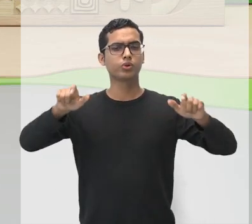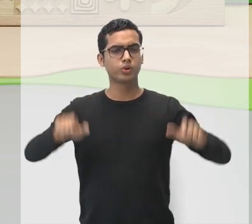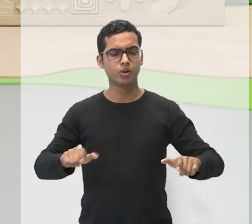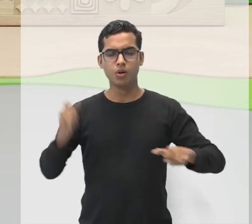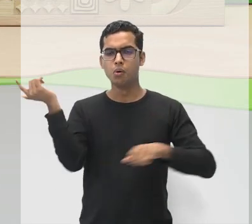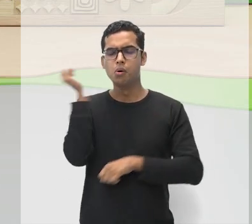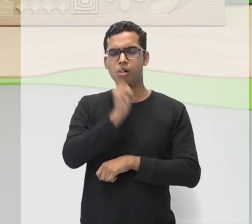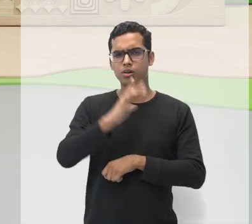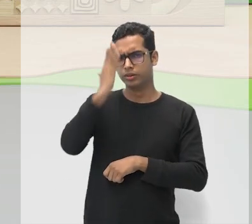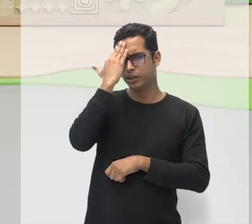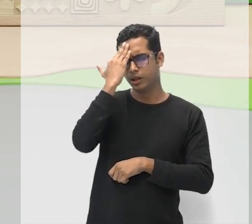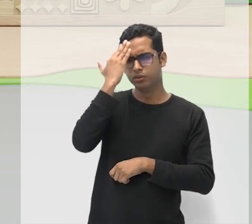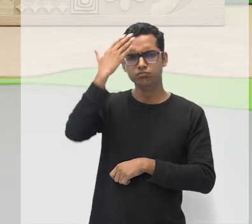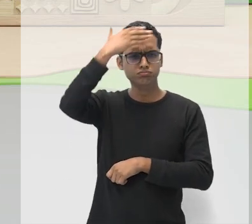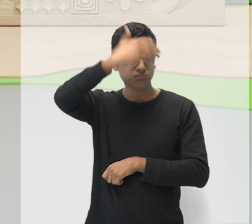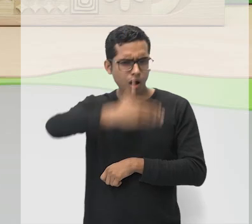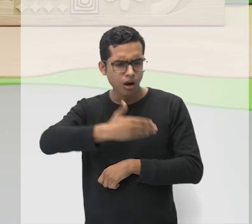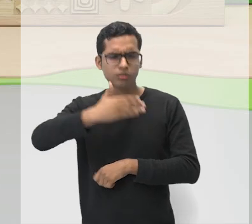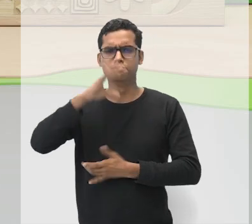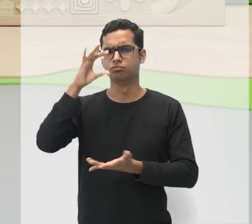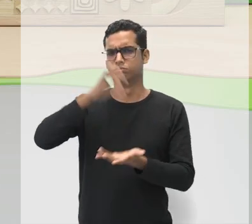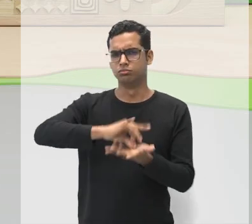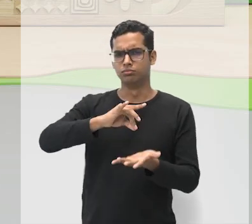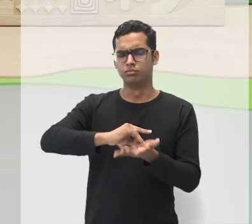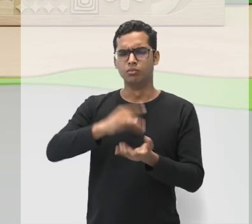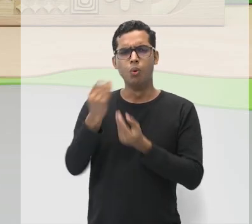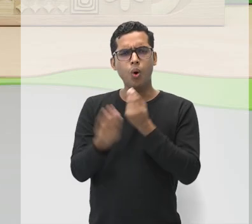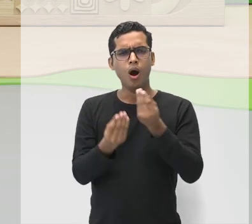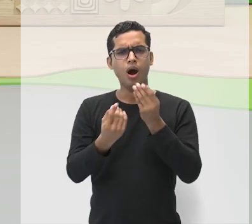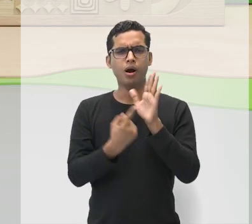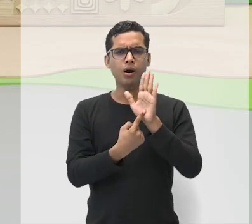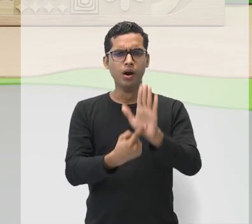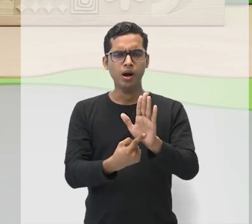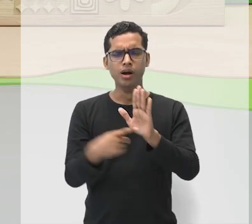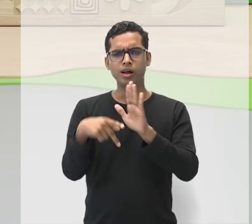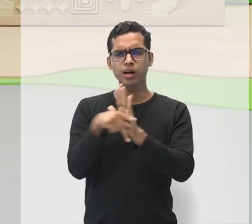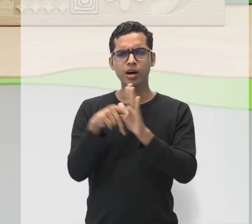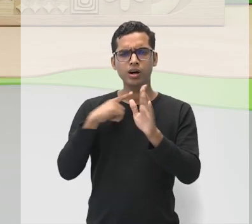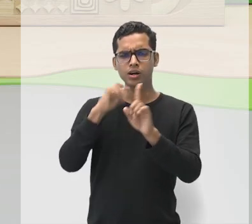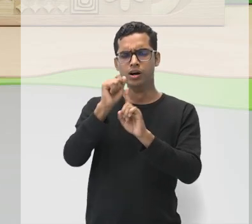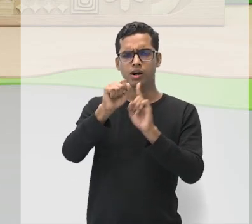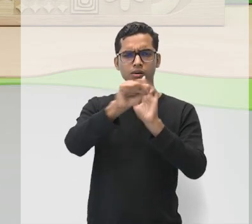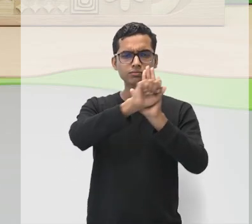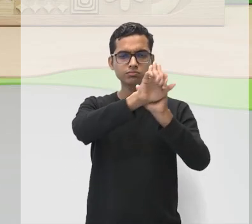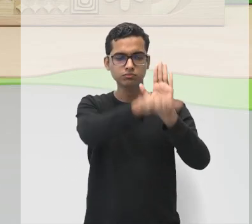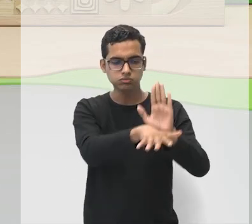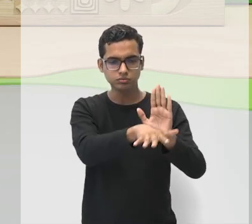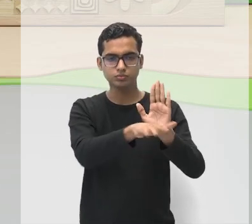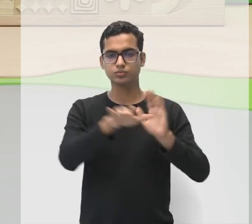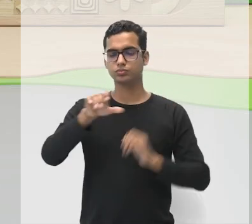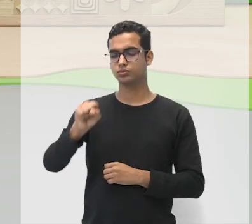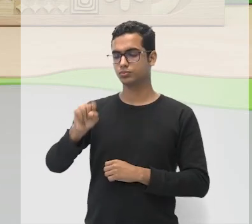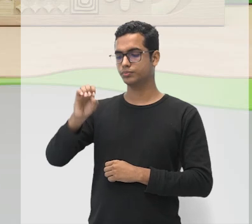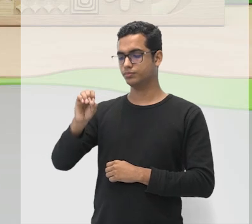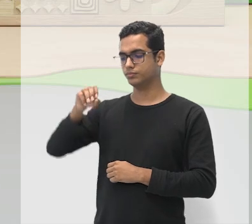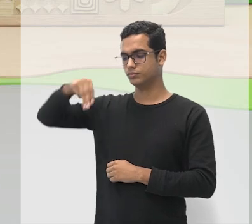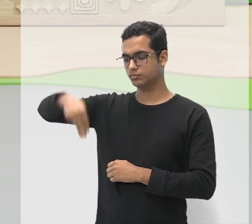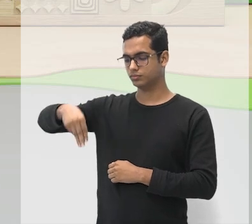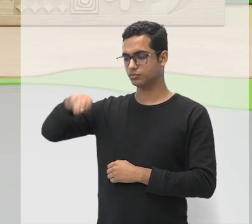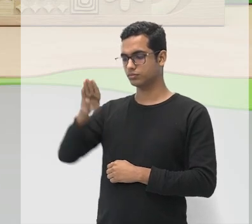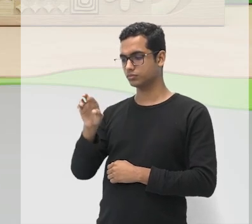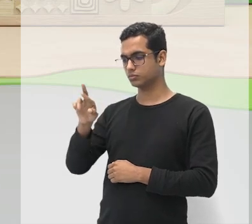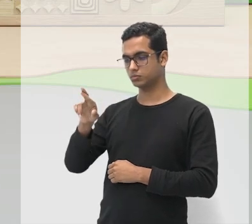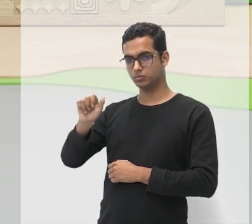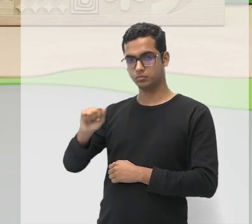para averiguar o quê? A projeção de sombras, certo? E